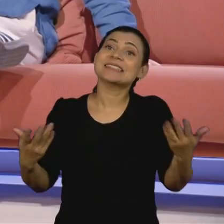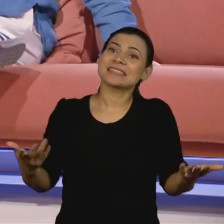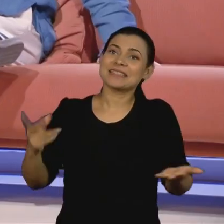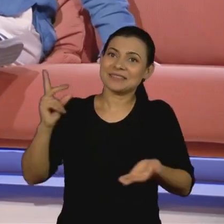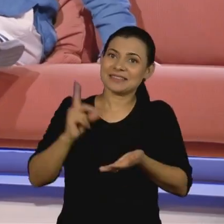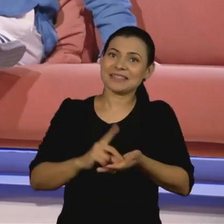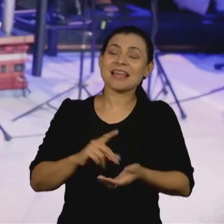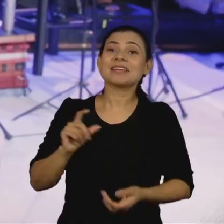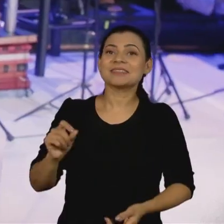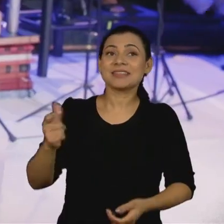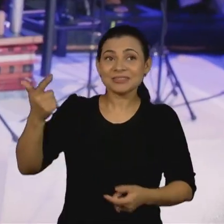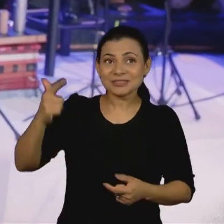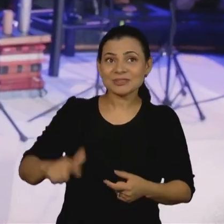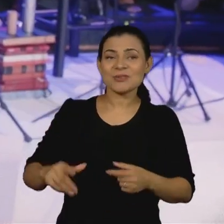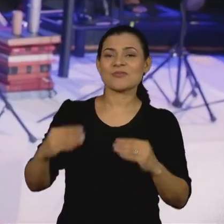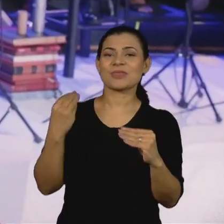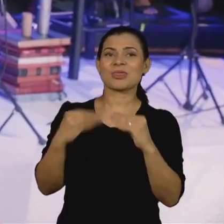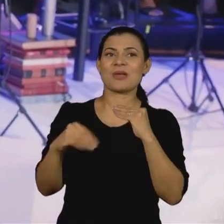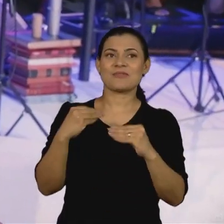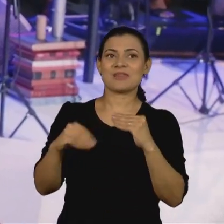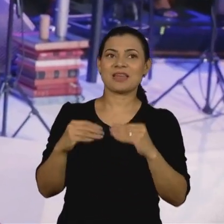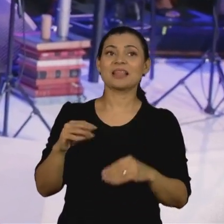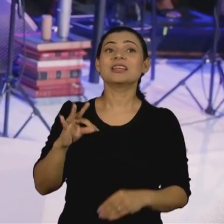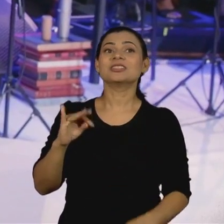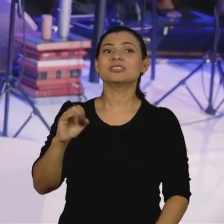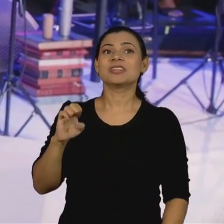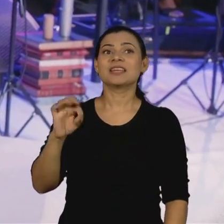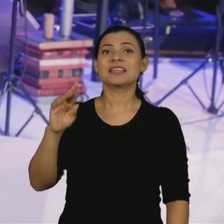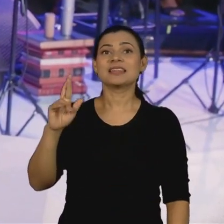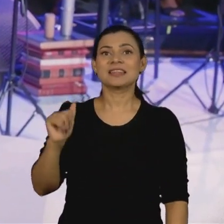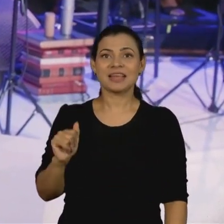Tá passando de novo a novela Tieta, né?